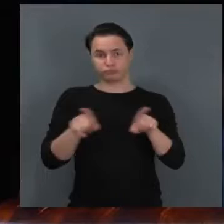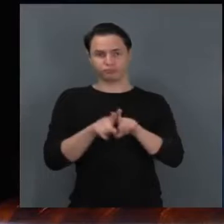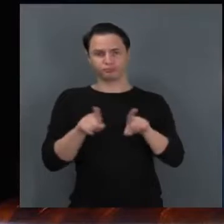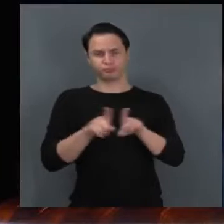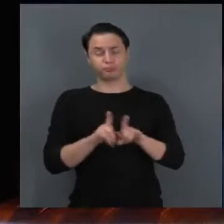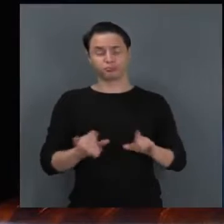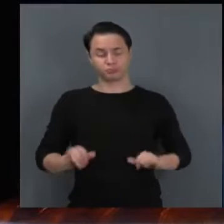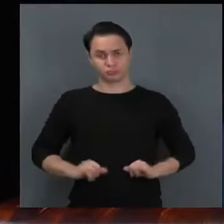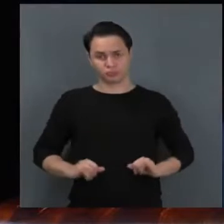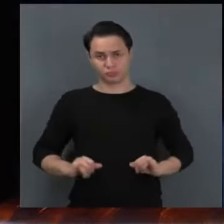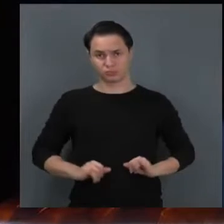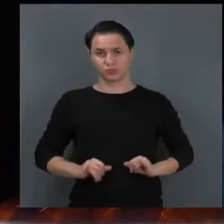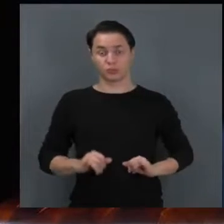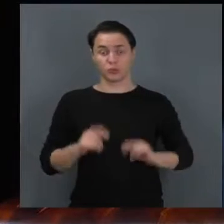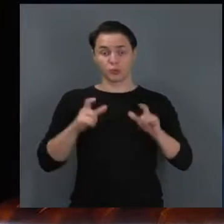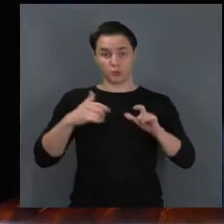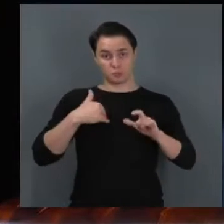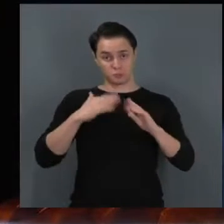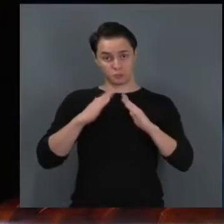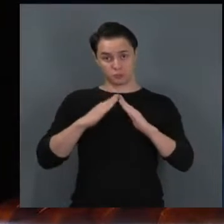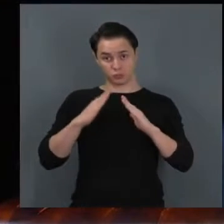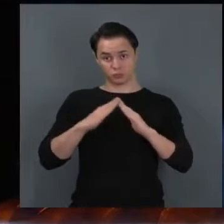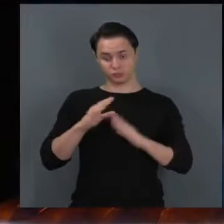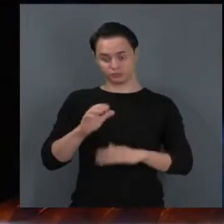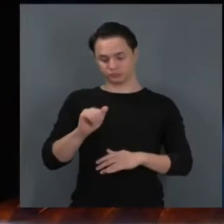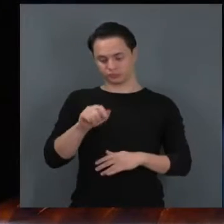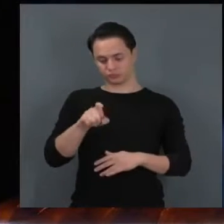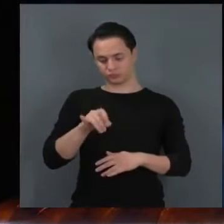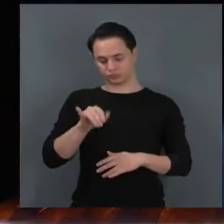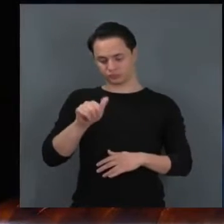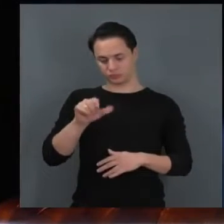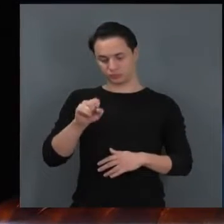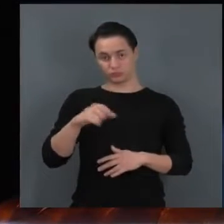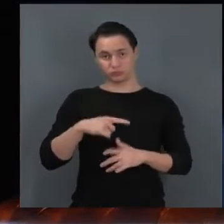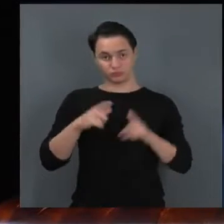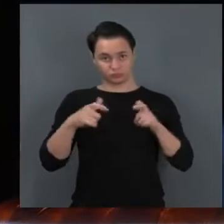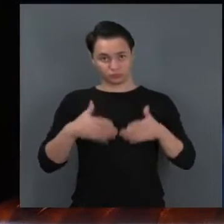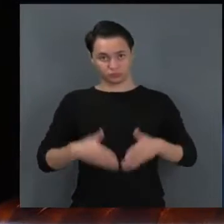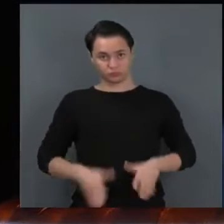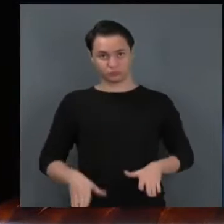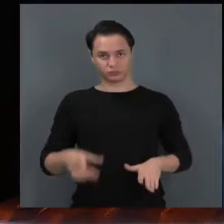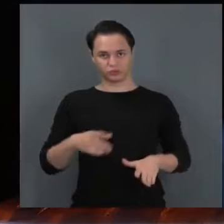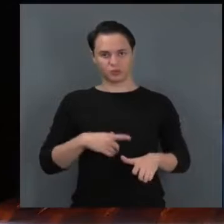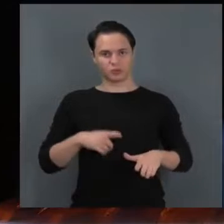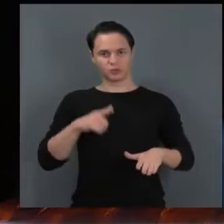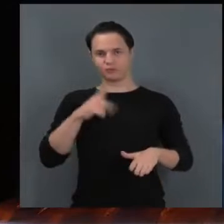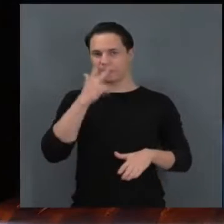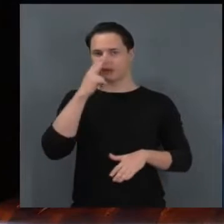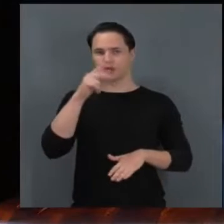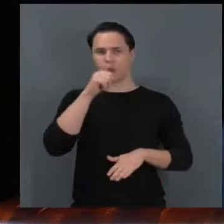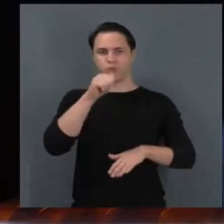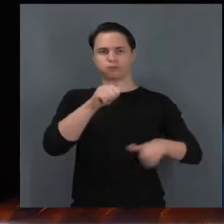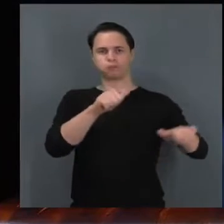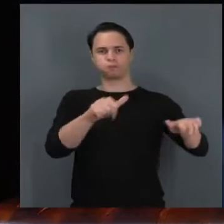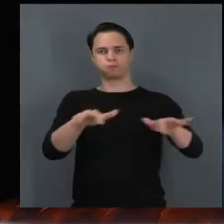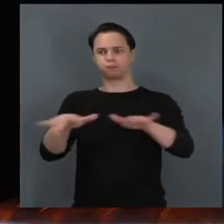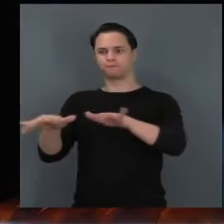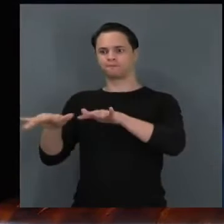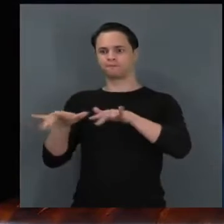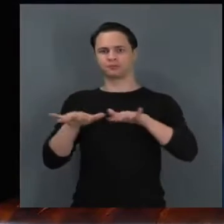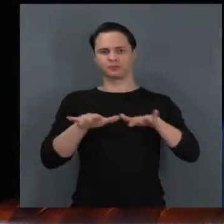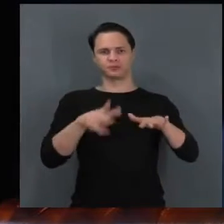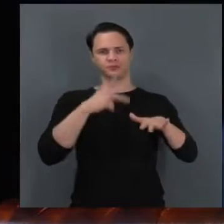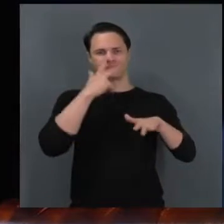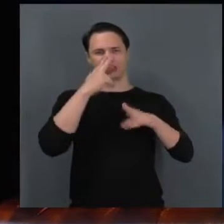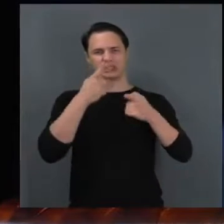Canoas, onde eu moro, por exemplo, Caxias, onde nasci, virou um imenso oceano. O cenário é de